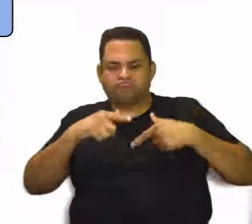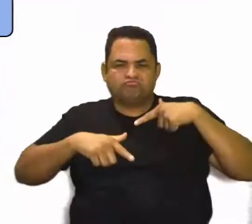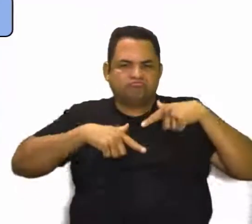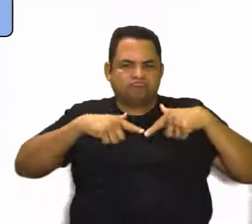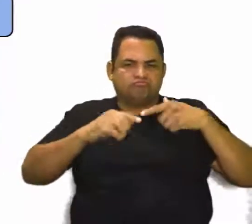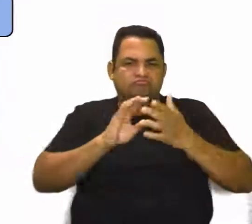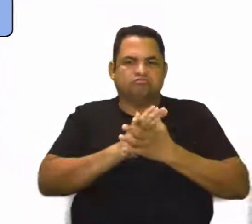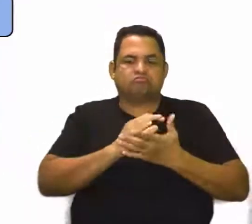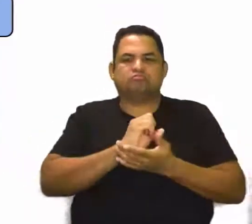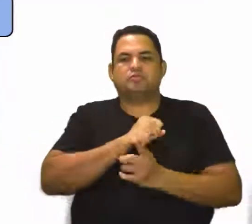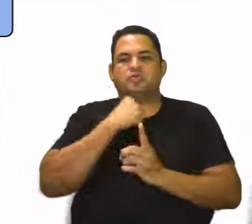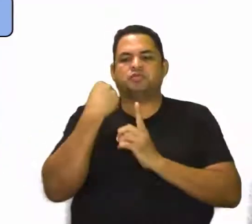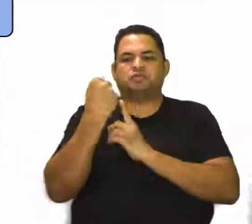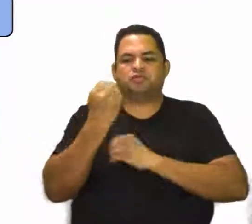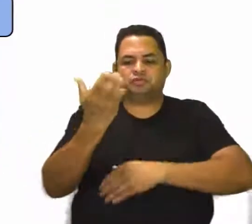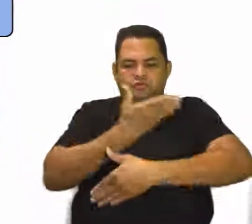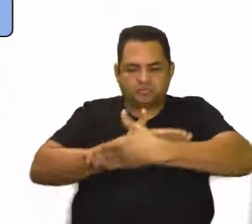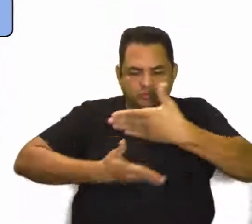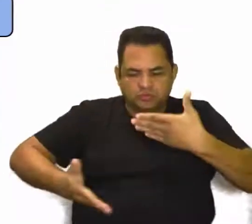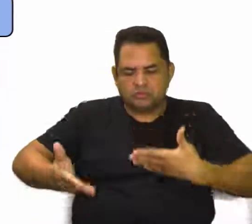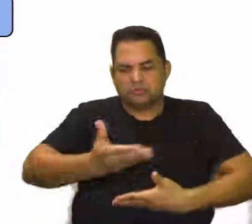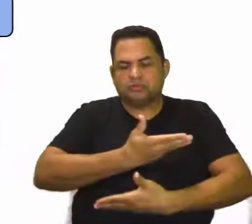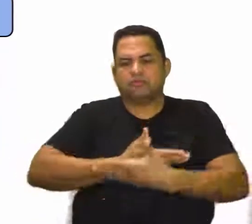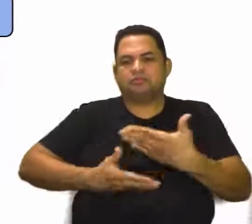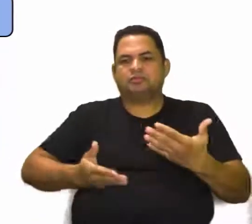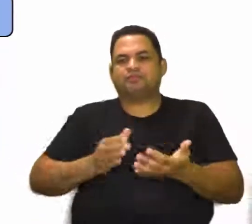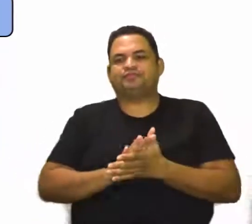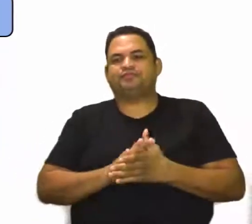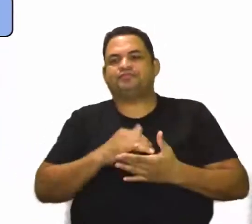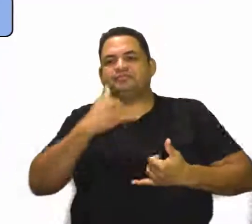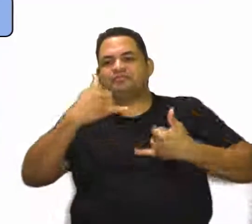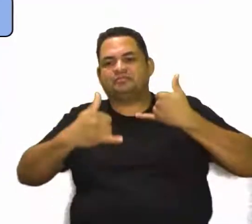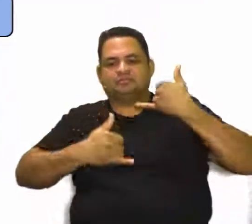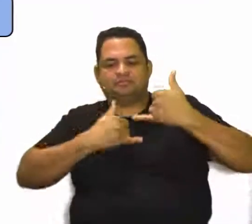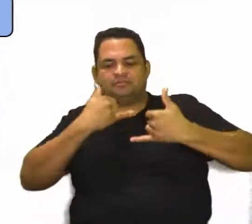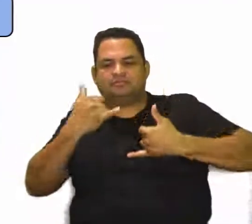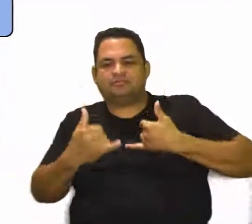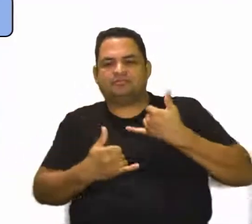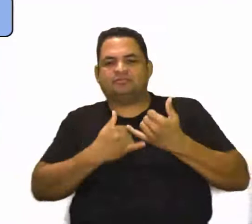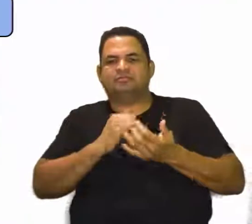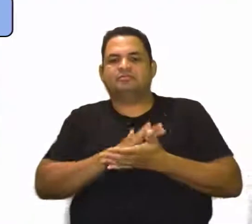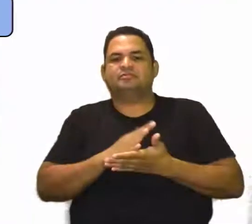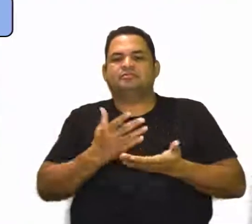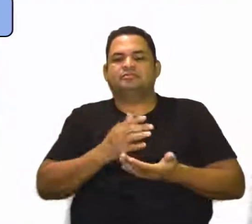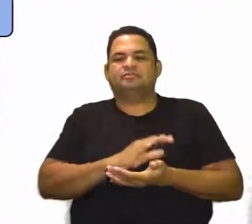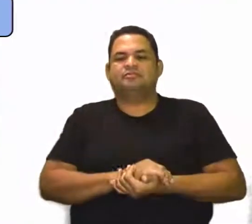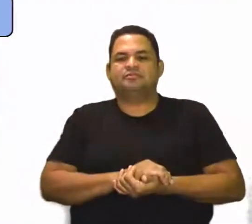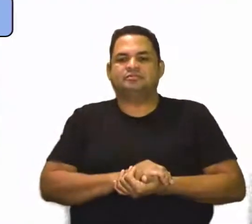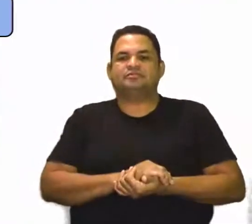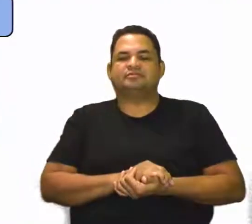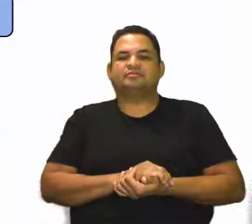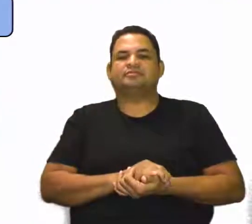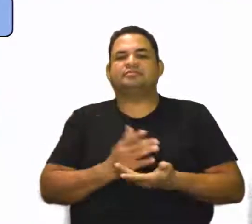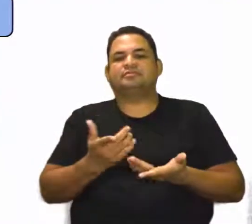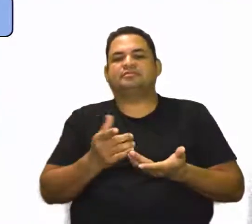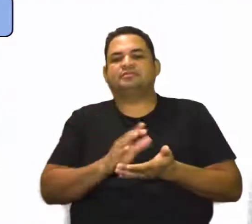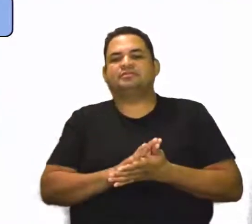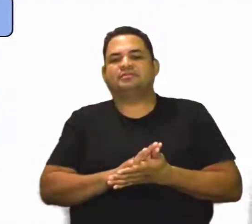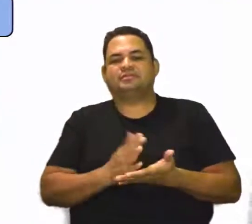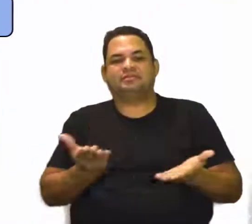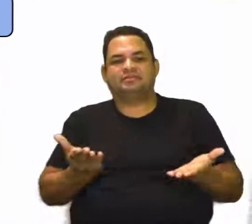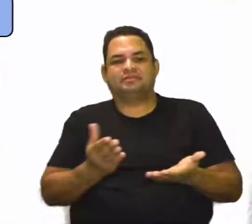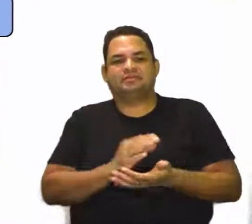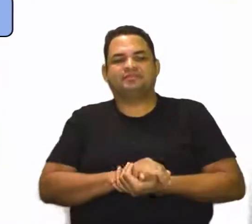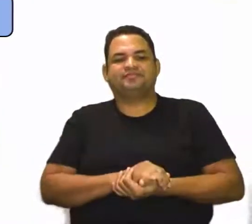vai auxiliar na socialização, no divertimento, porque a atividade física também gera divertimento, gera lazer,